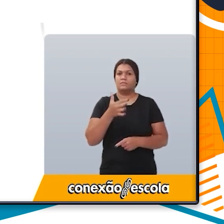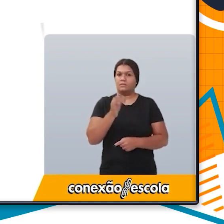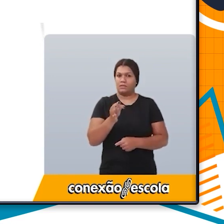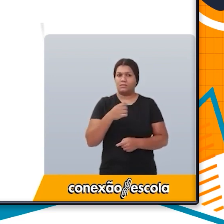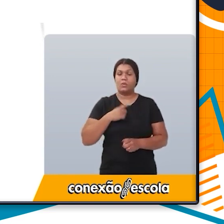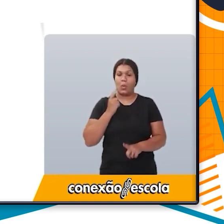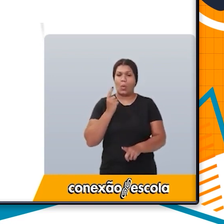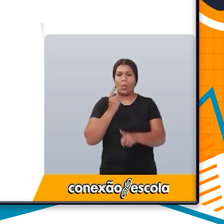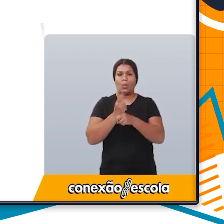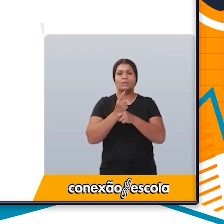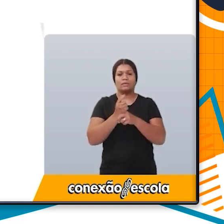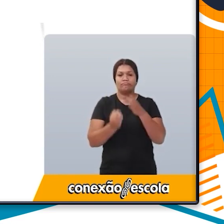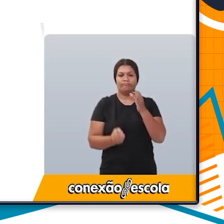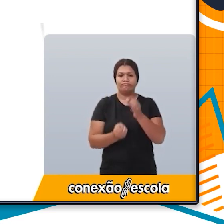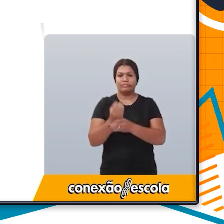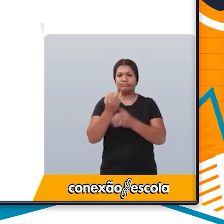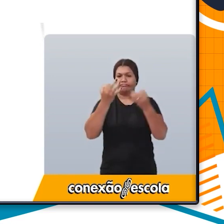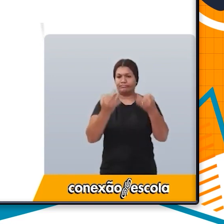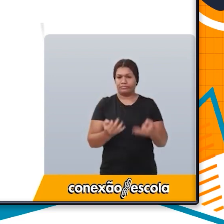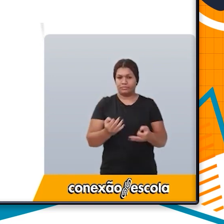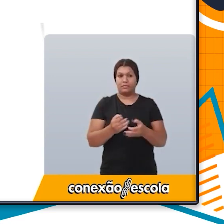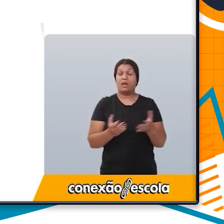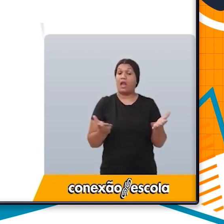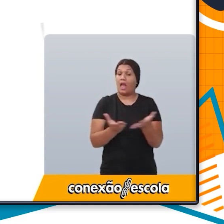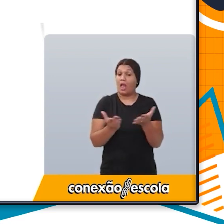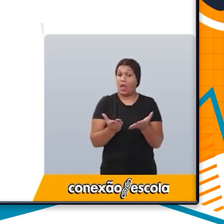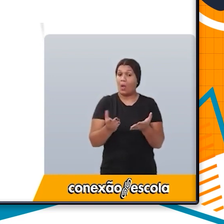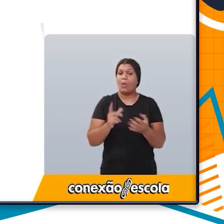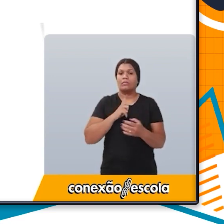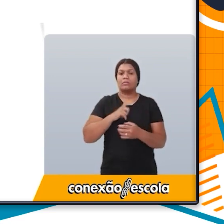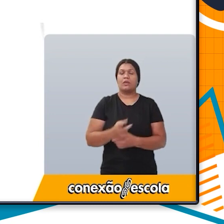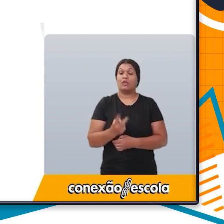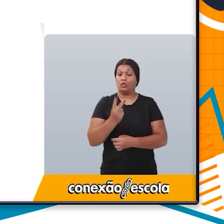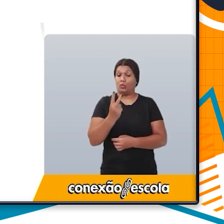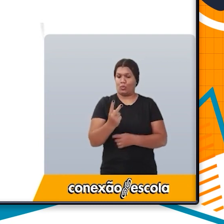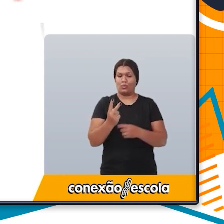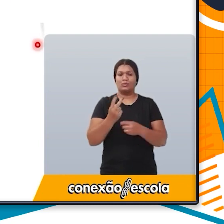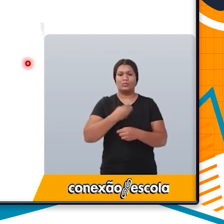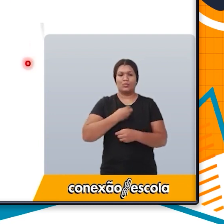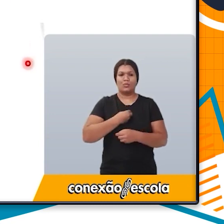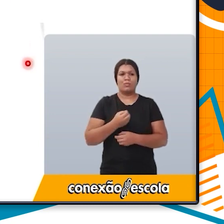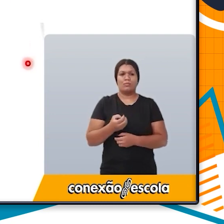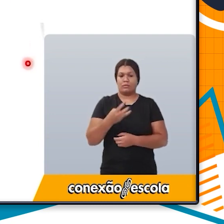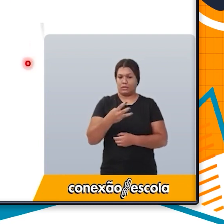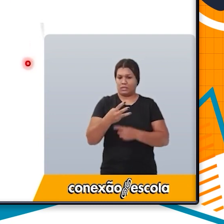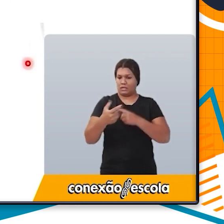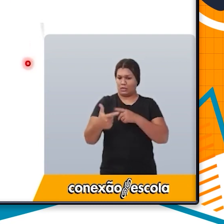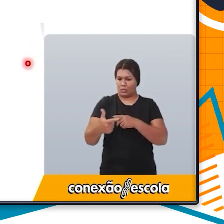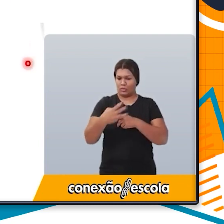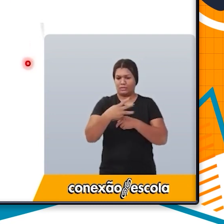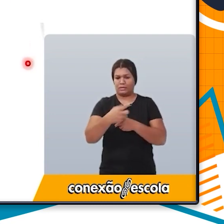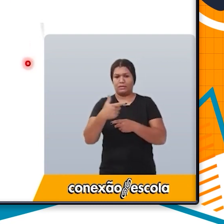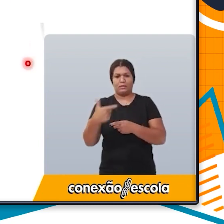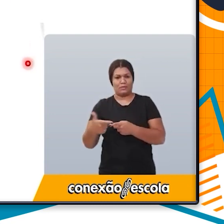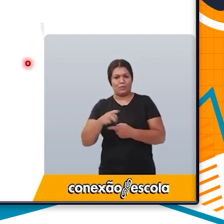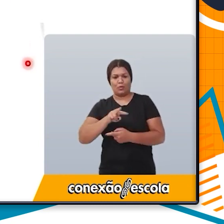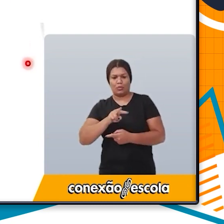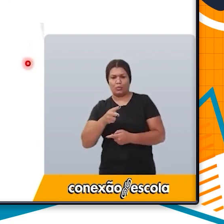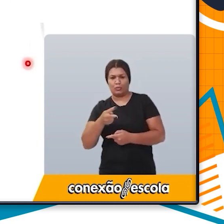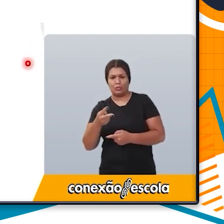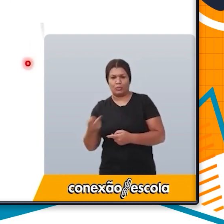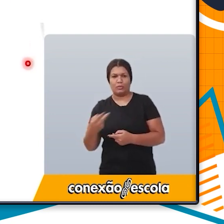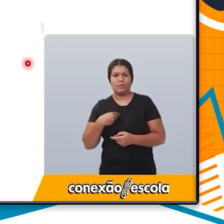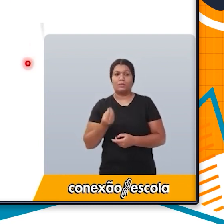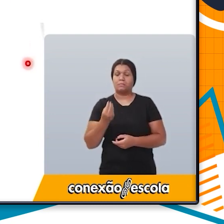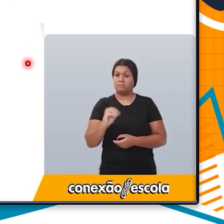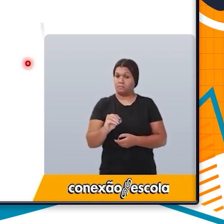fração geratriz. Neste caso, o período tem dois números repetindo, então eu vou multiplicar por